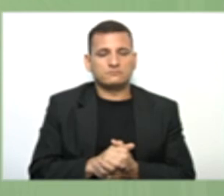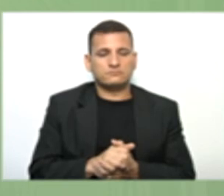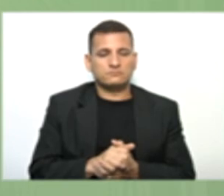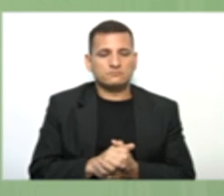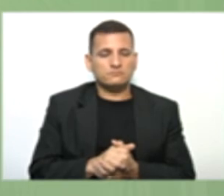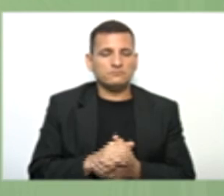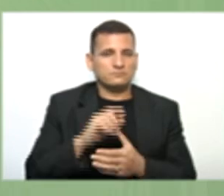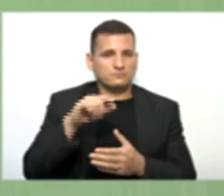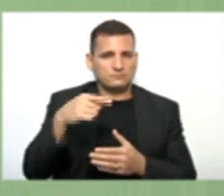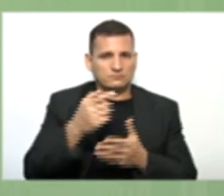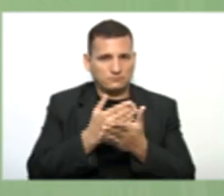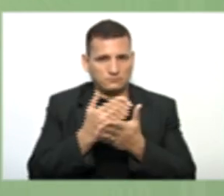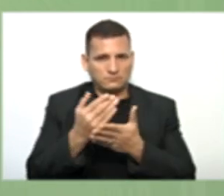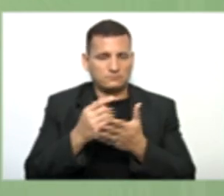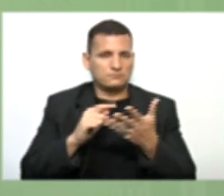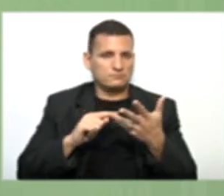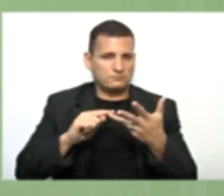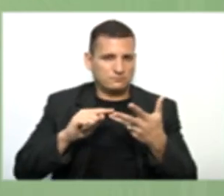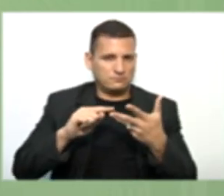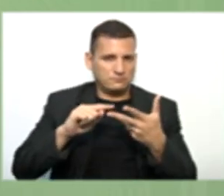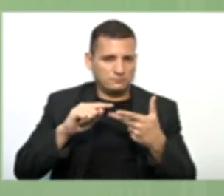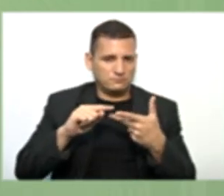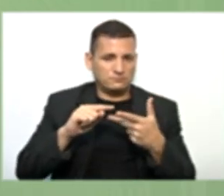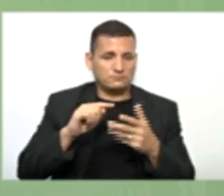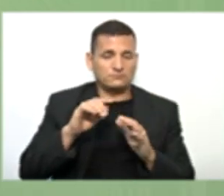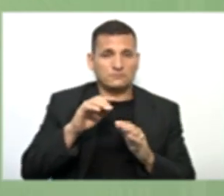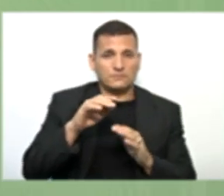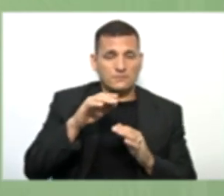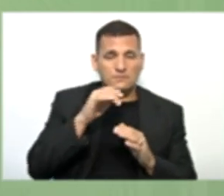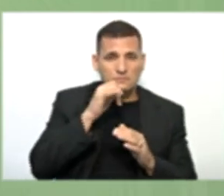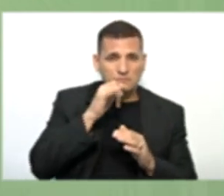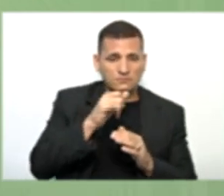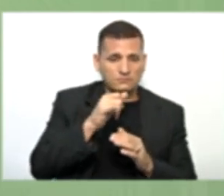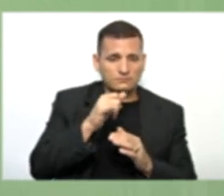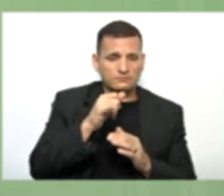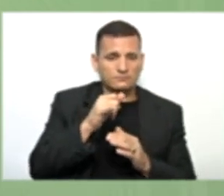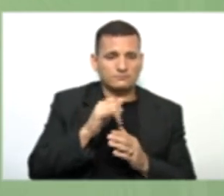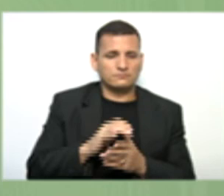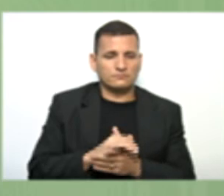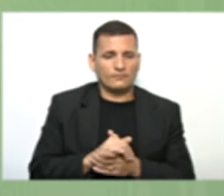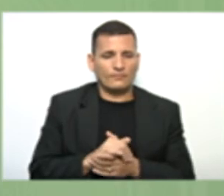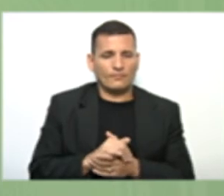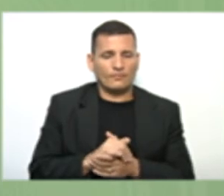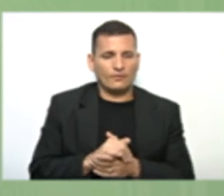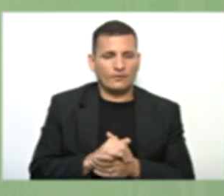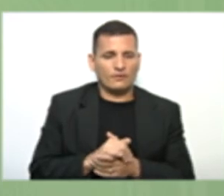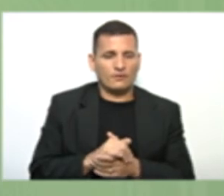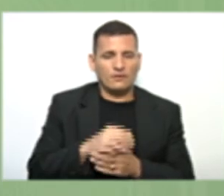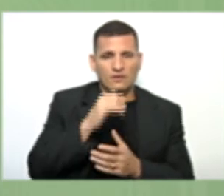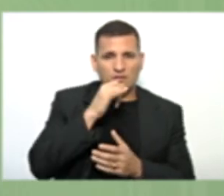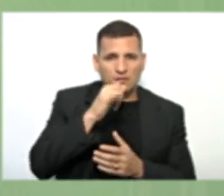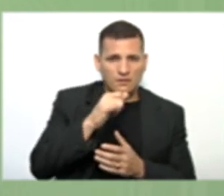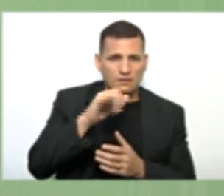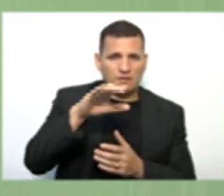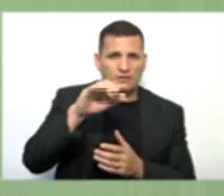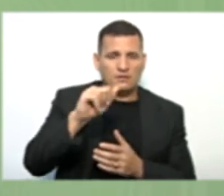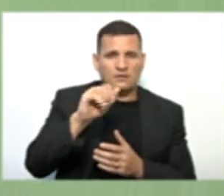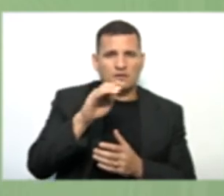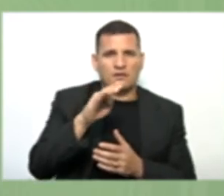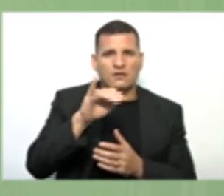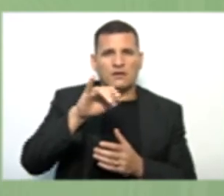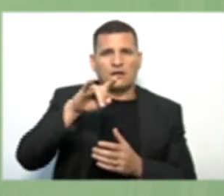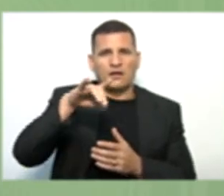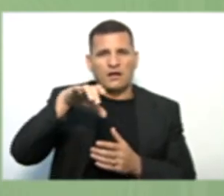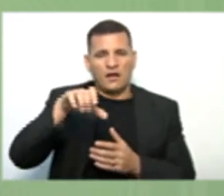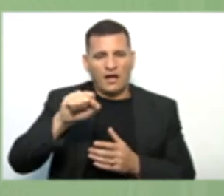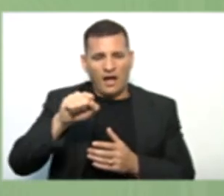eu começo a contar. Enquanto cabides, olha a minha contagem, como é que é interessante aqui. Enquanto cabides for